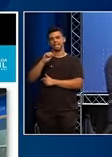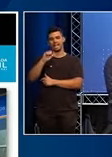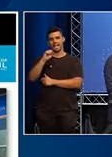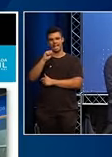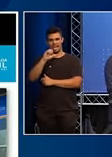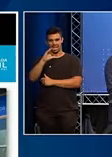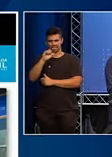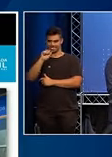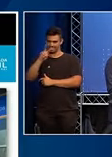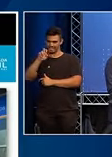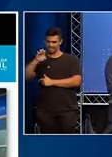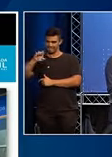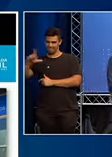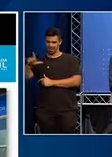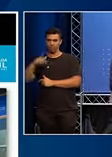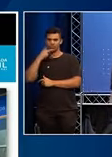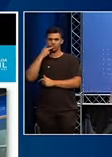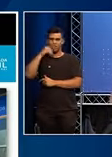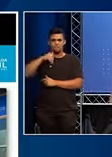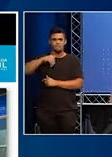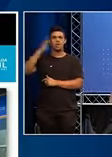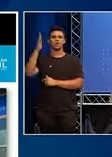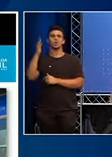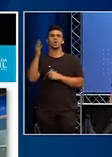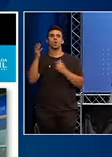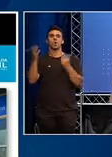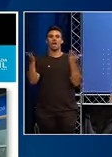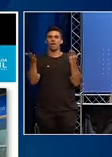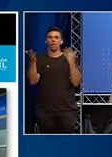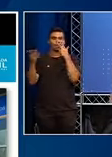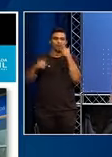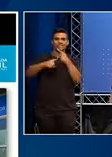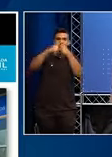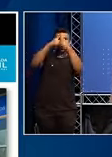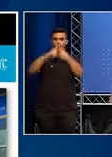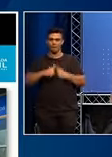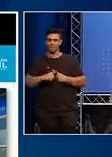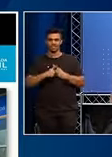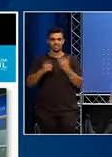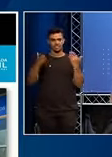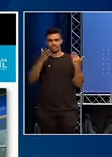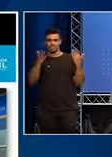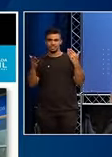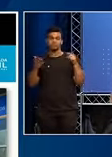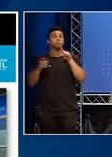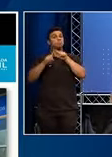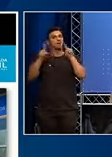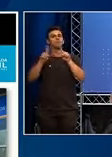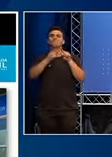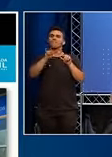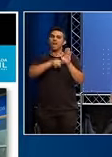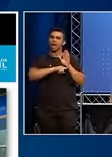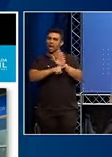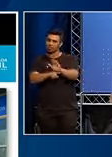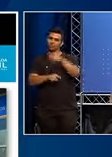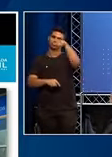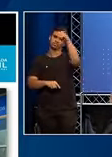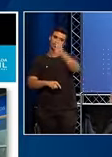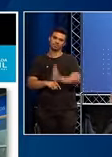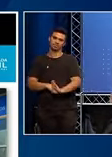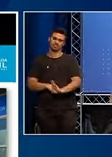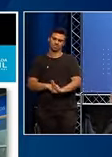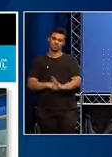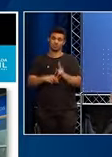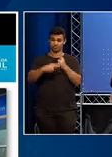ambiente é maior do que o do Bradesco e do Banco do Brasil, agora virou competição. E vai ser uma competição que vai ajudar o Brasil. Então, a